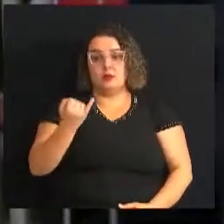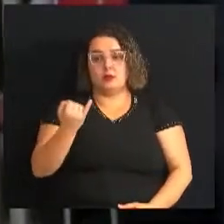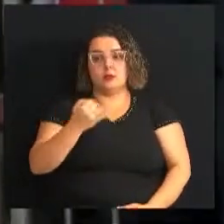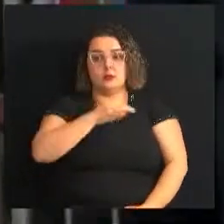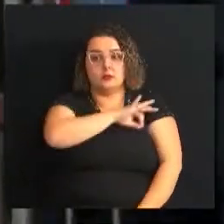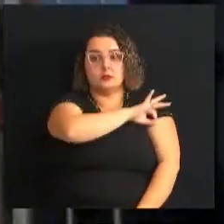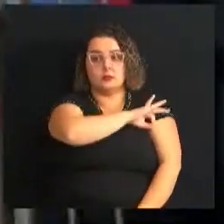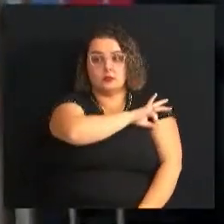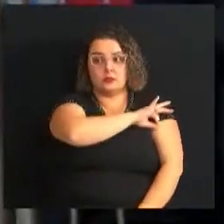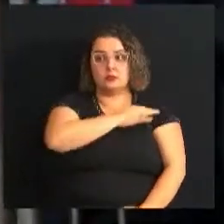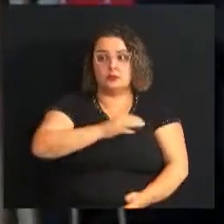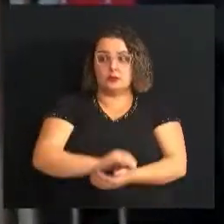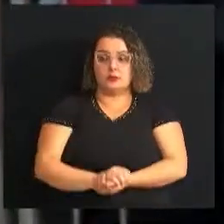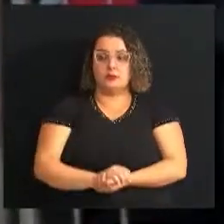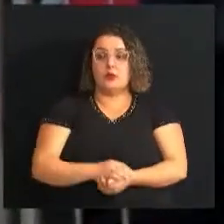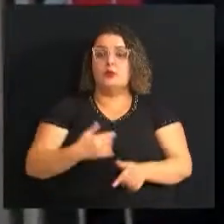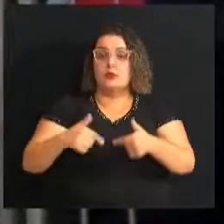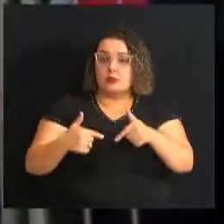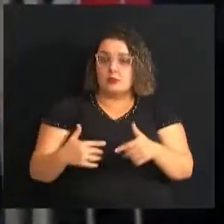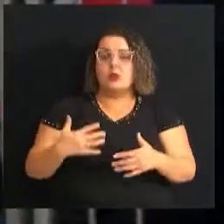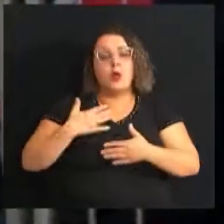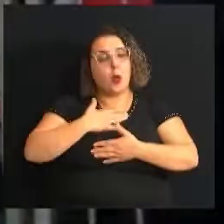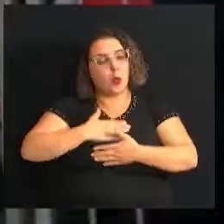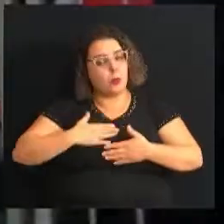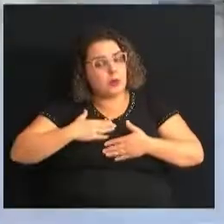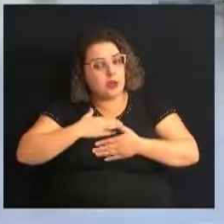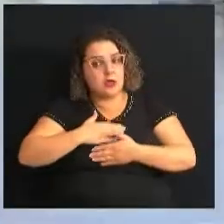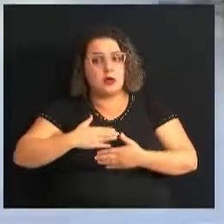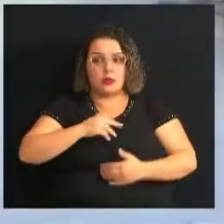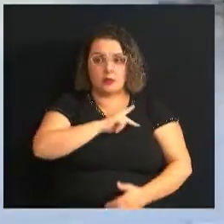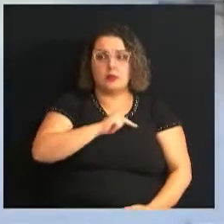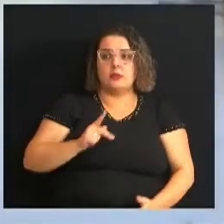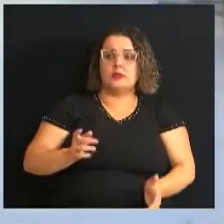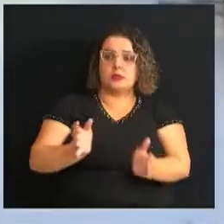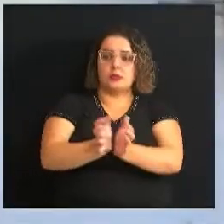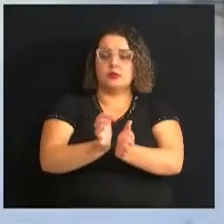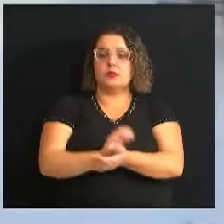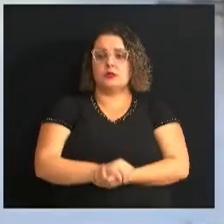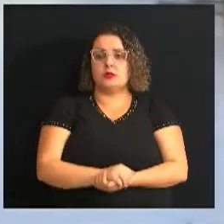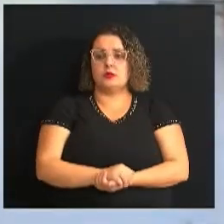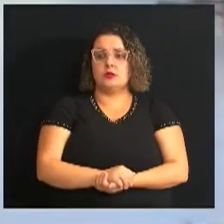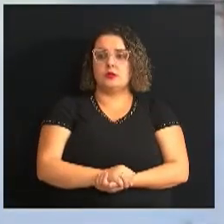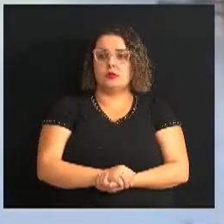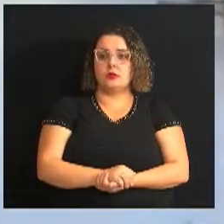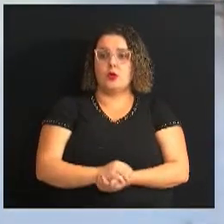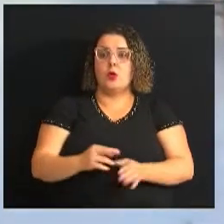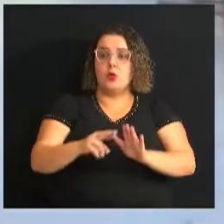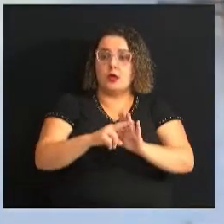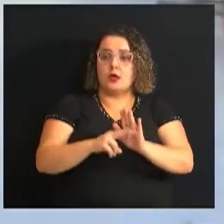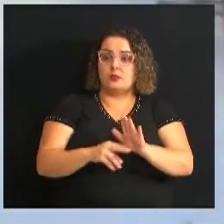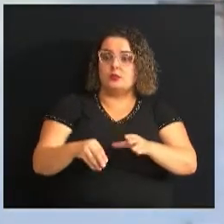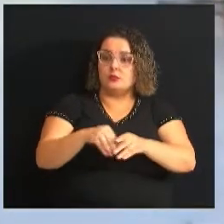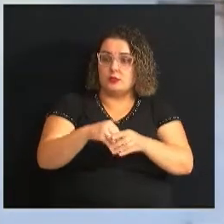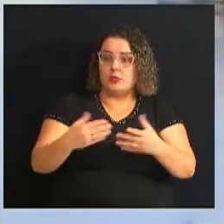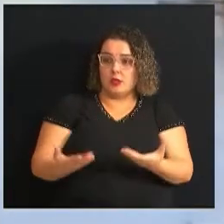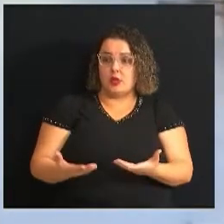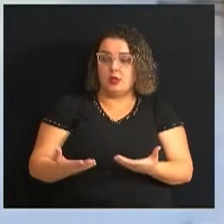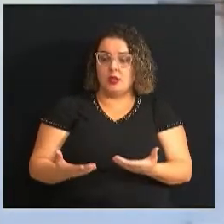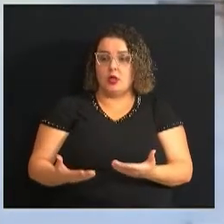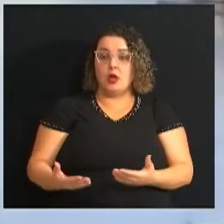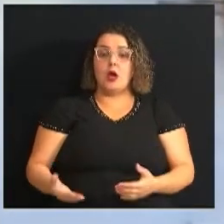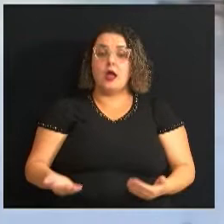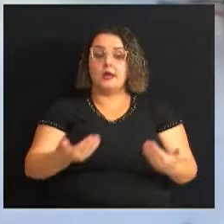dando bastante trabalho. A gente tem um enorme prazer em presidir essa comissão. Segundo o regimento interno, compete à Comissão de Finanças